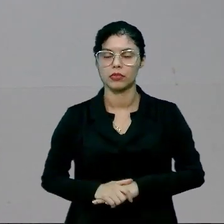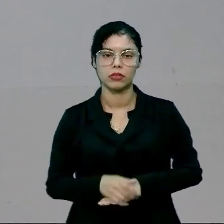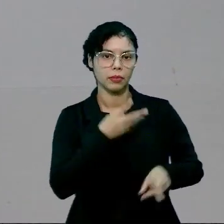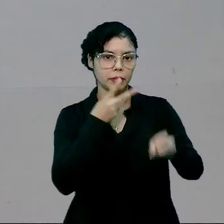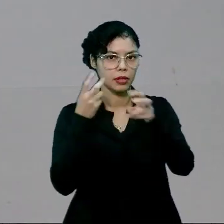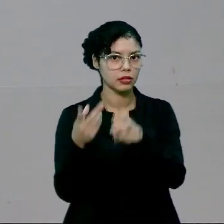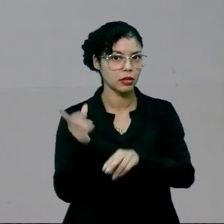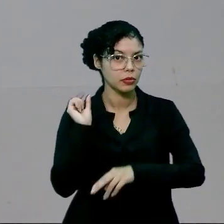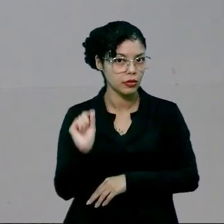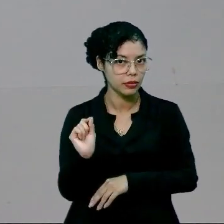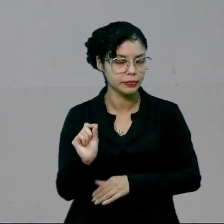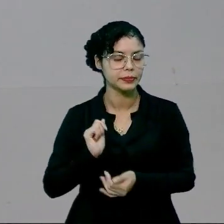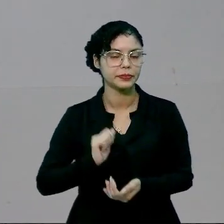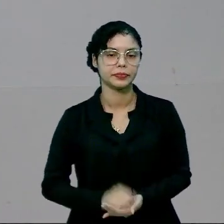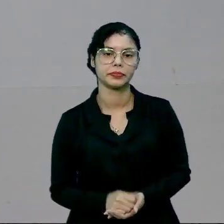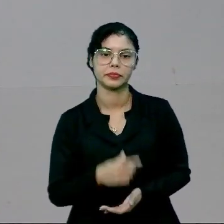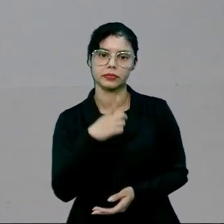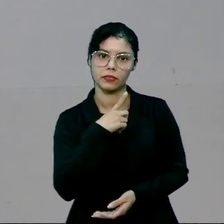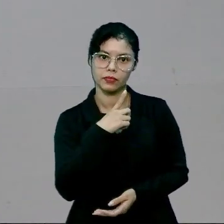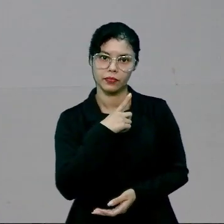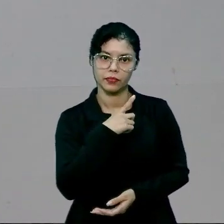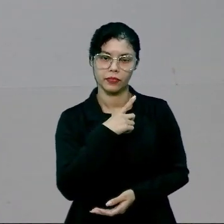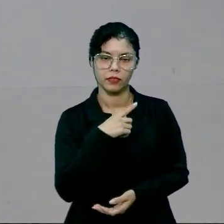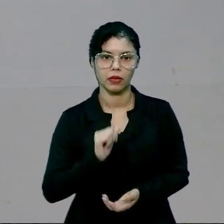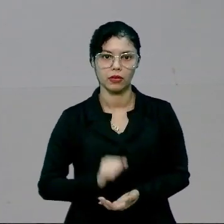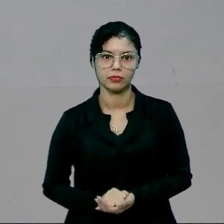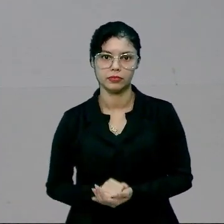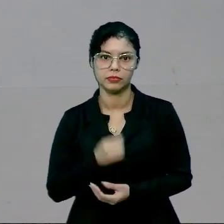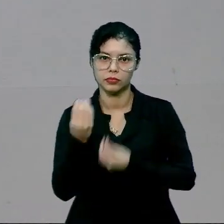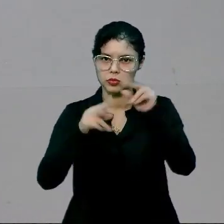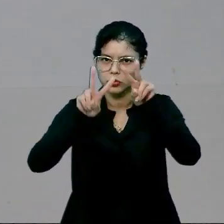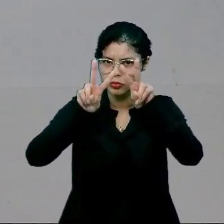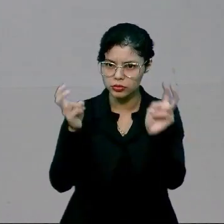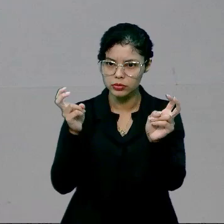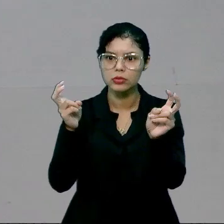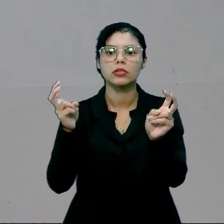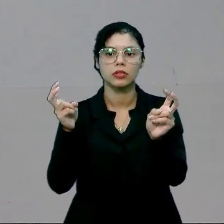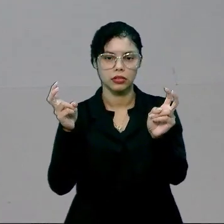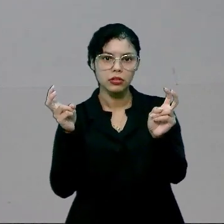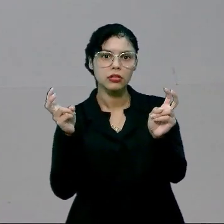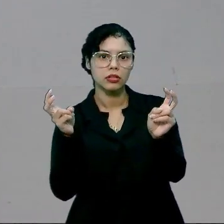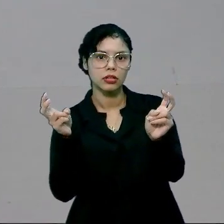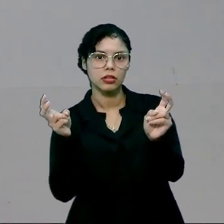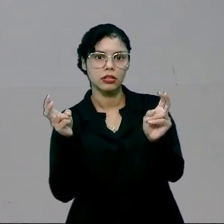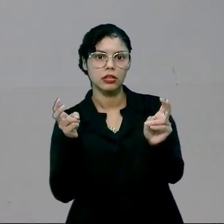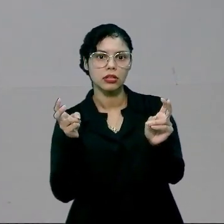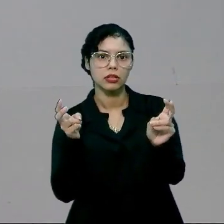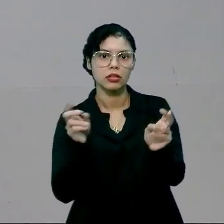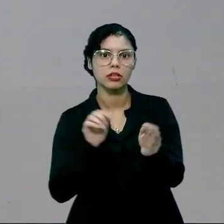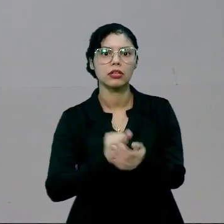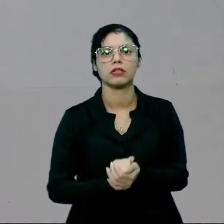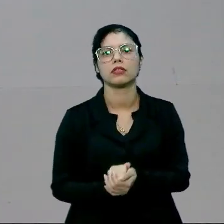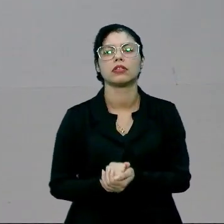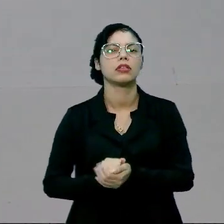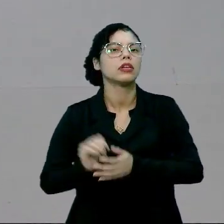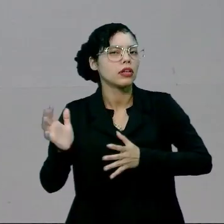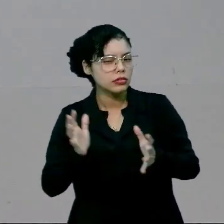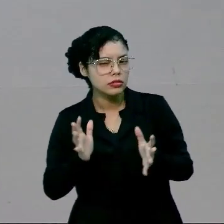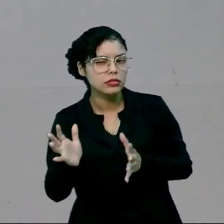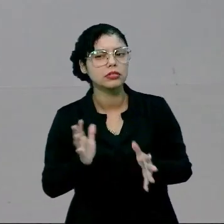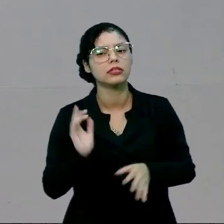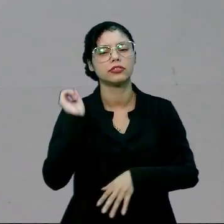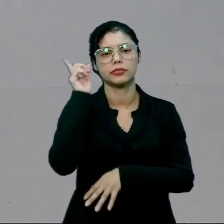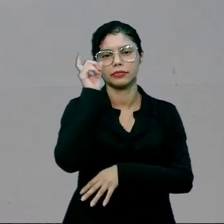Então, observa que aqui a gente tem como temática questões mais sensíveis,